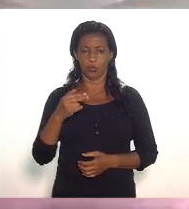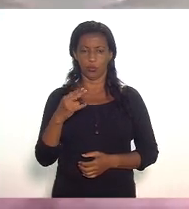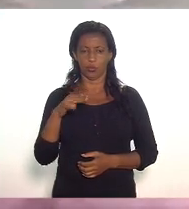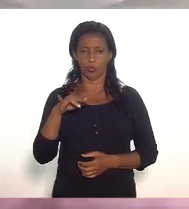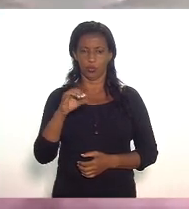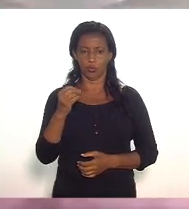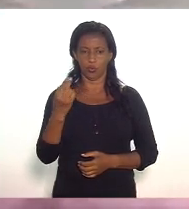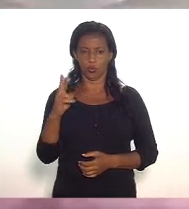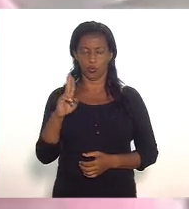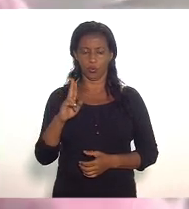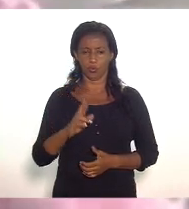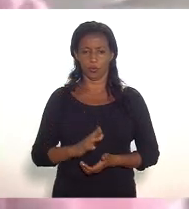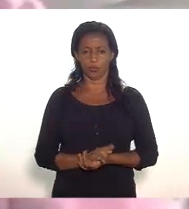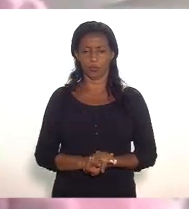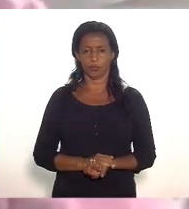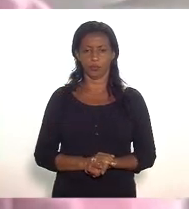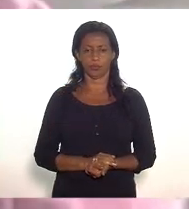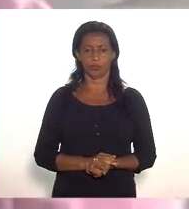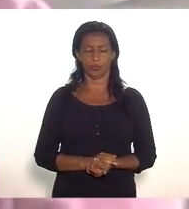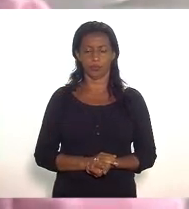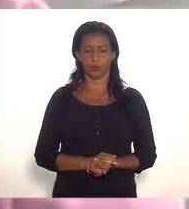Deputado Eurico Júnior.